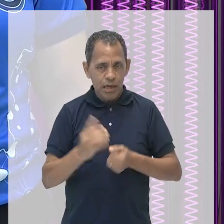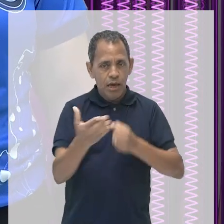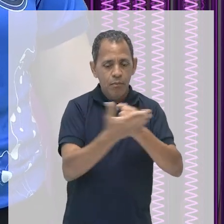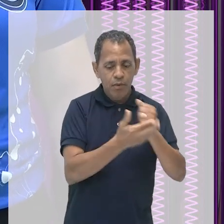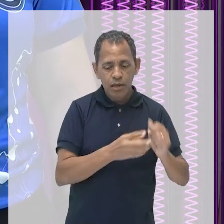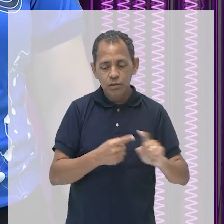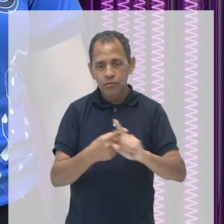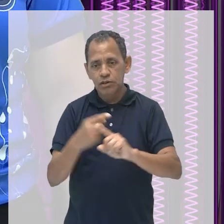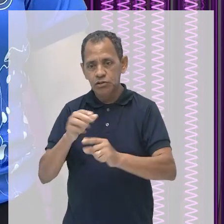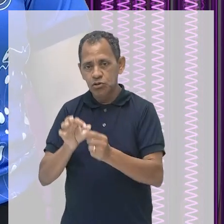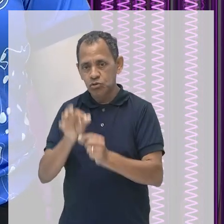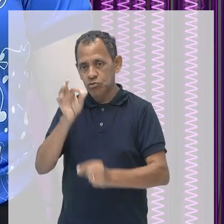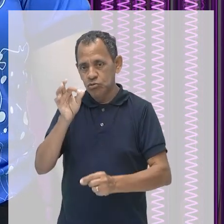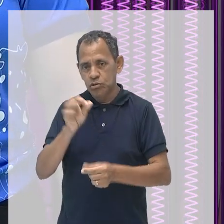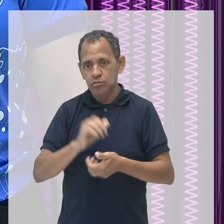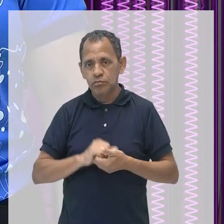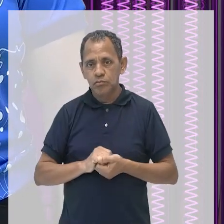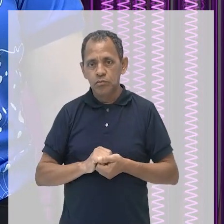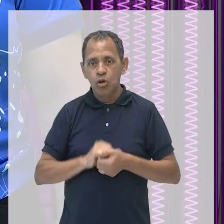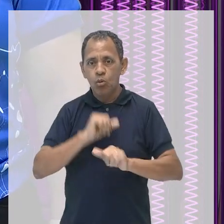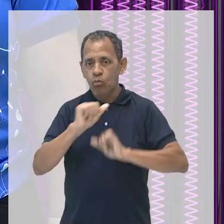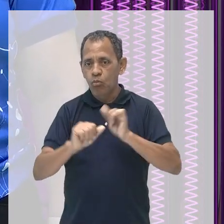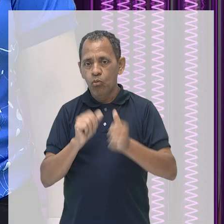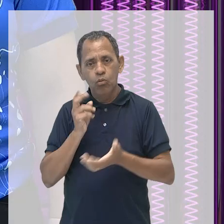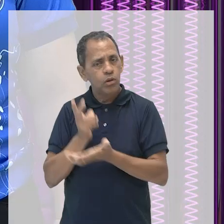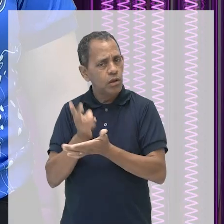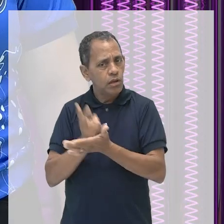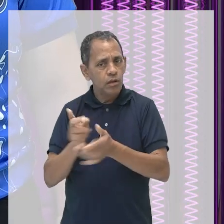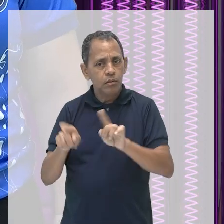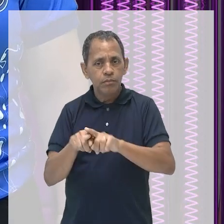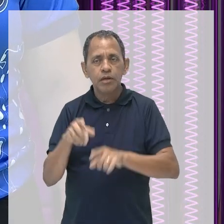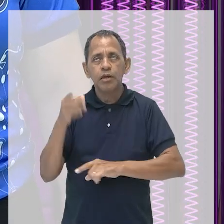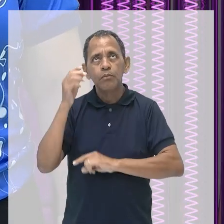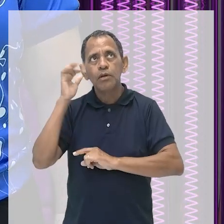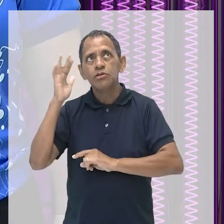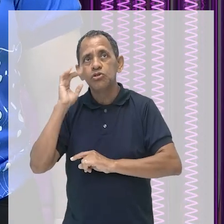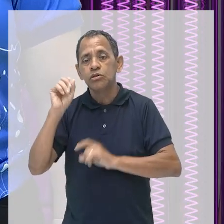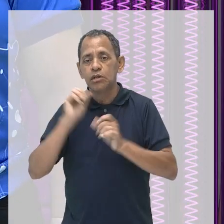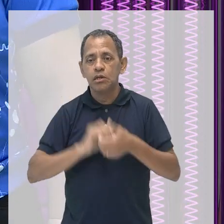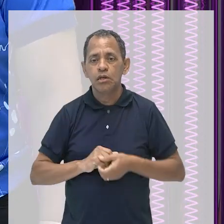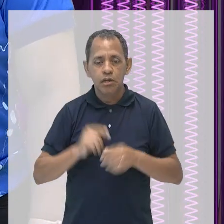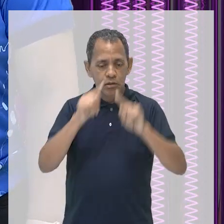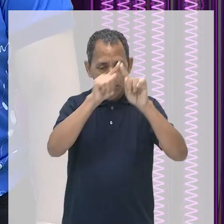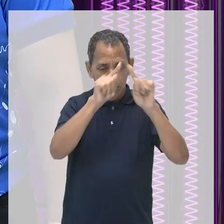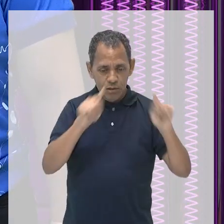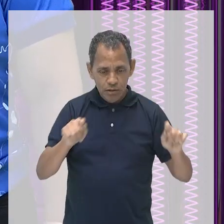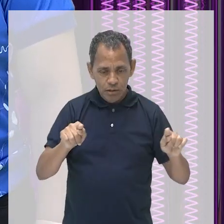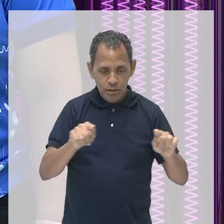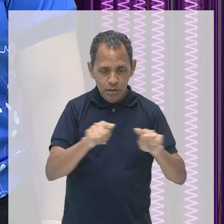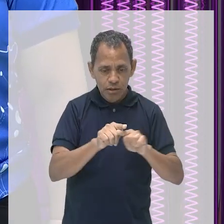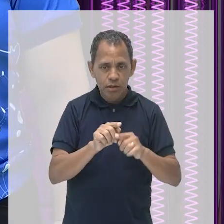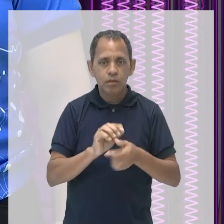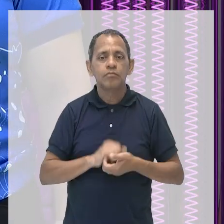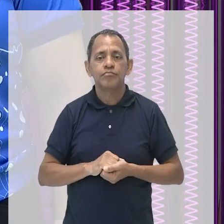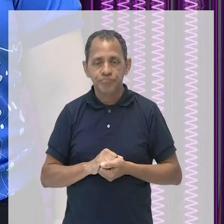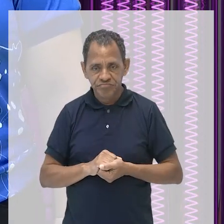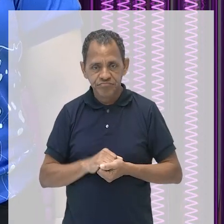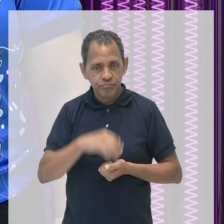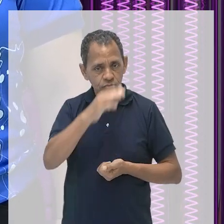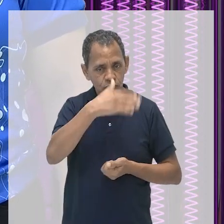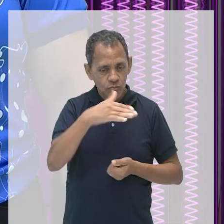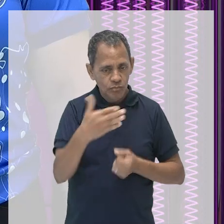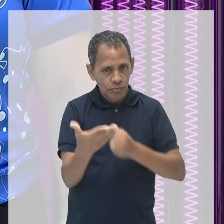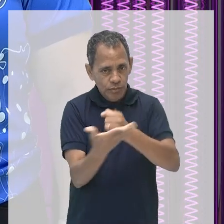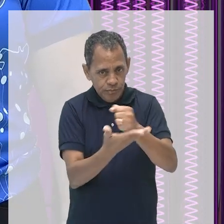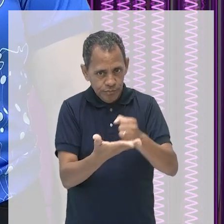base vai sempre mudar. Digamos que essa base aqui fosse um triângulo. Então, você teria que calcular a área da base, ou seja, a área do